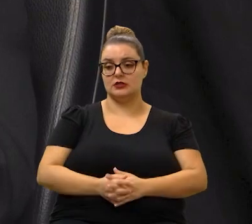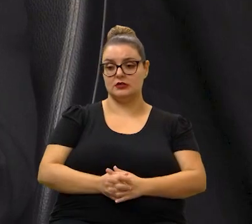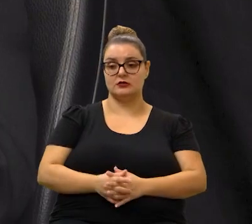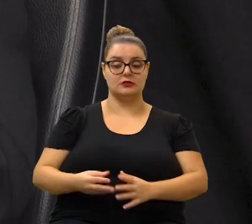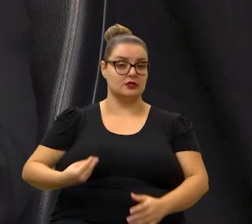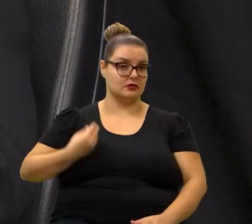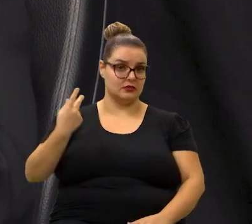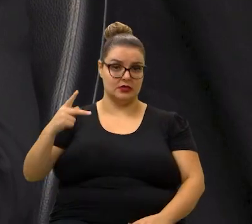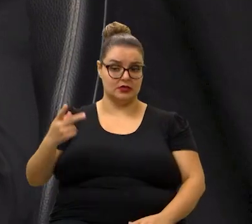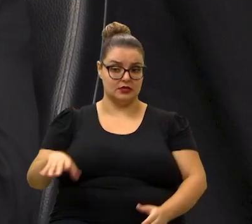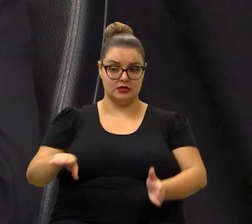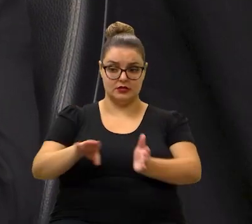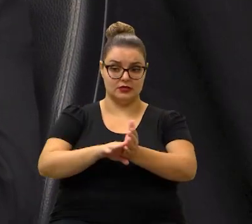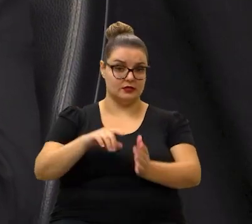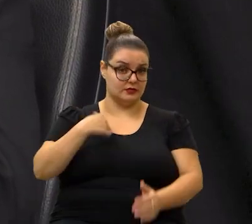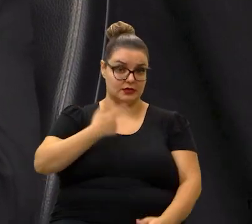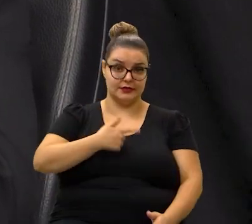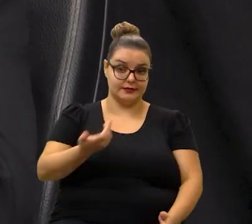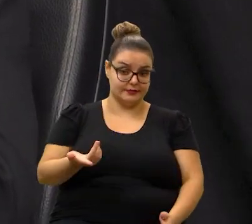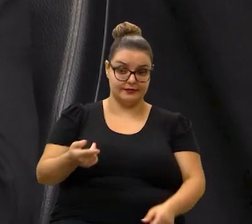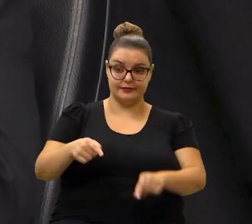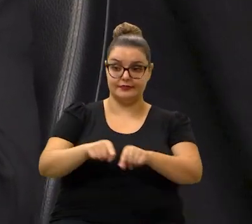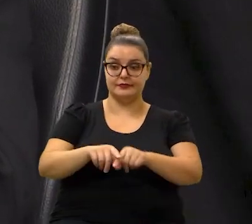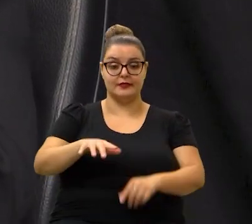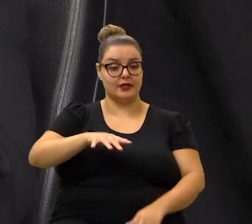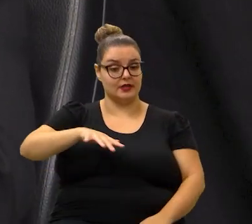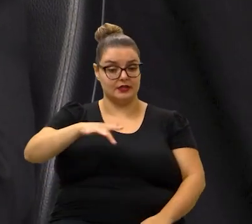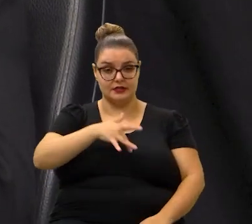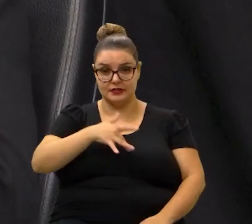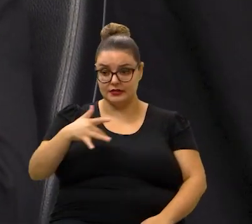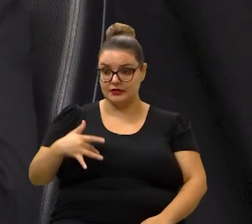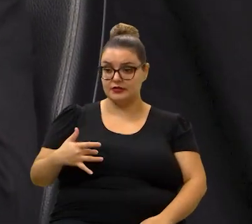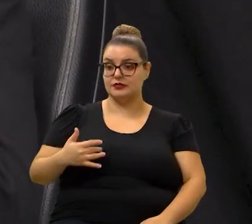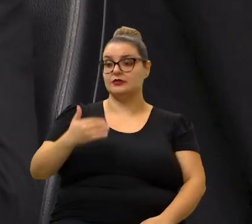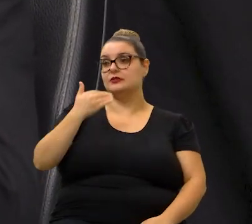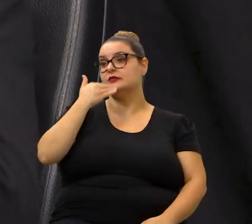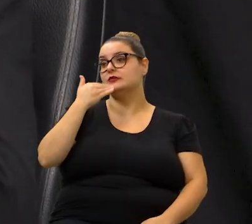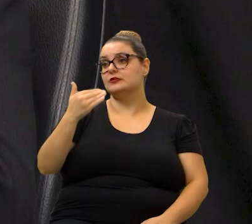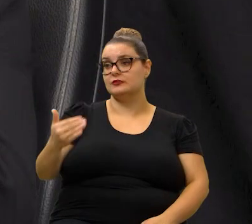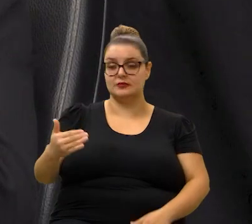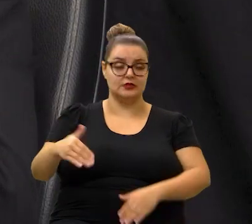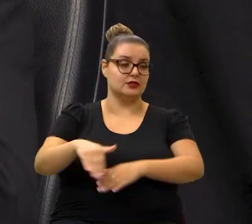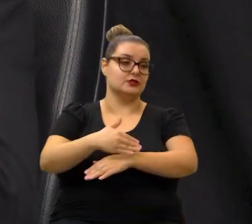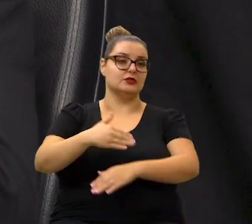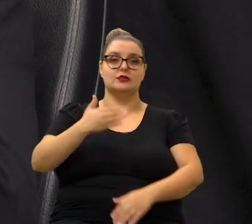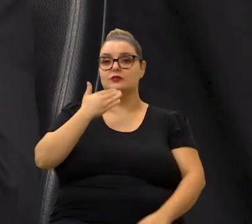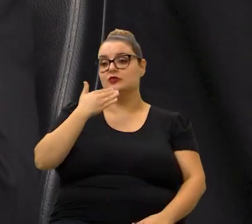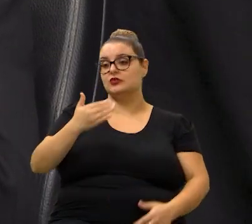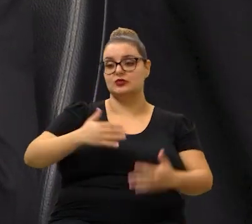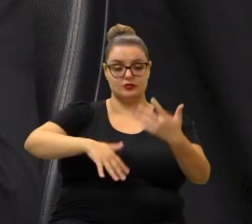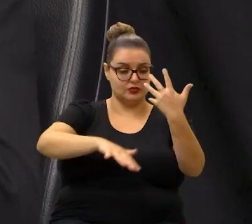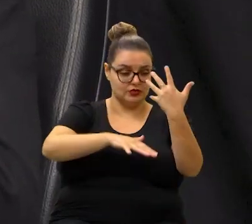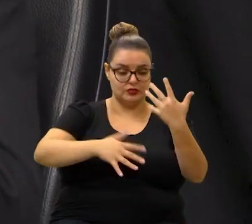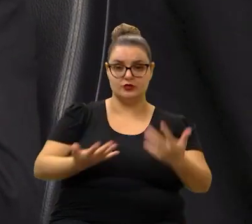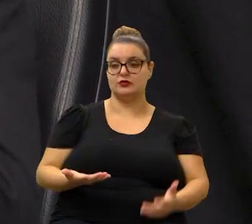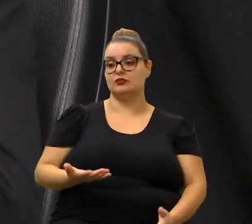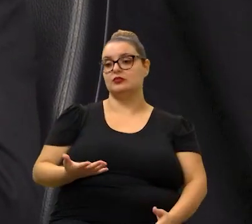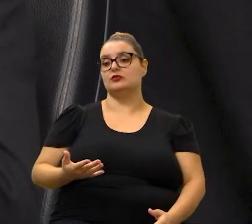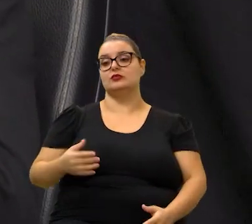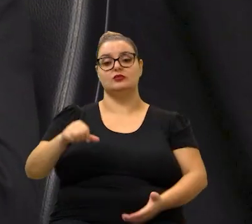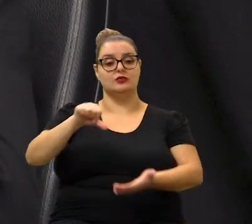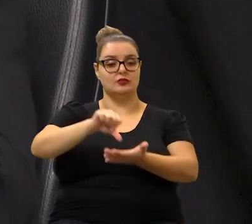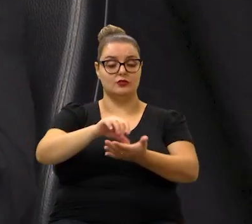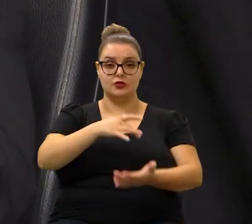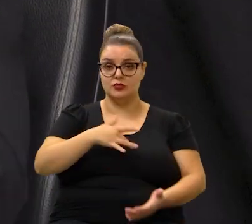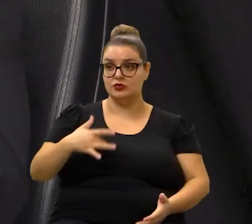da vida dela às vezes chega aqui para nós também área de saúde uma demanda de Rua Uma demanda de Praça Uma demanda do posto